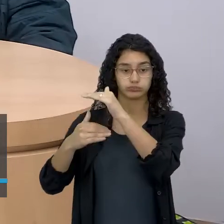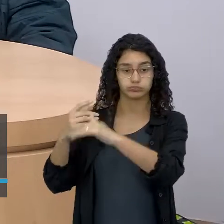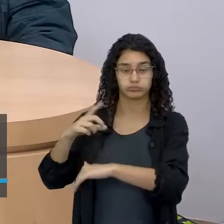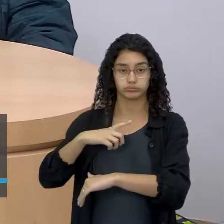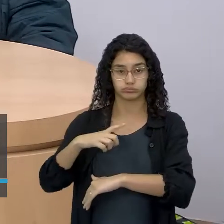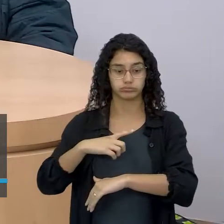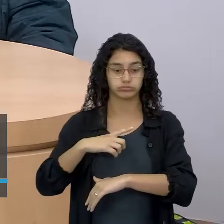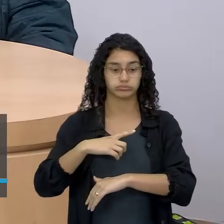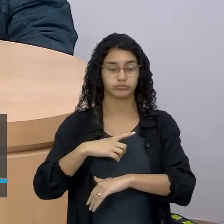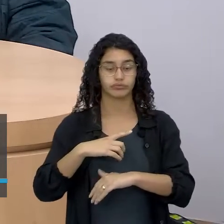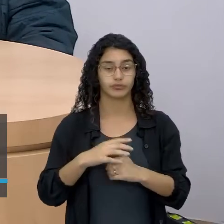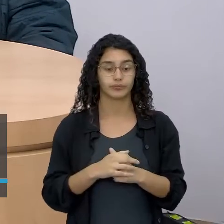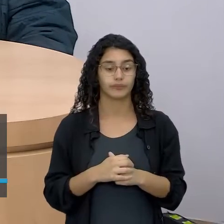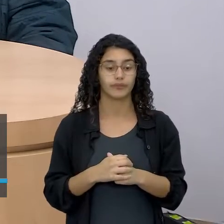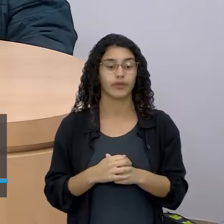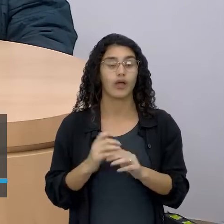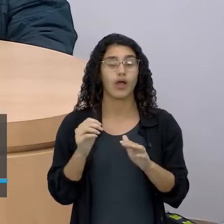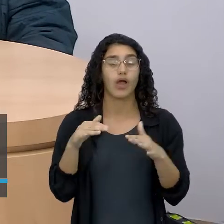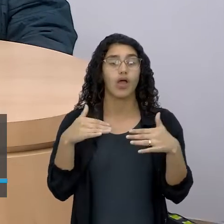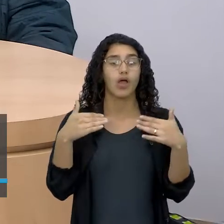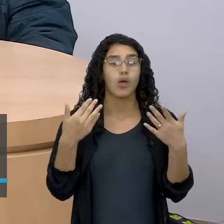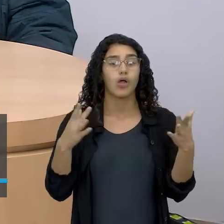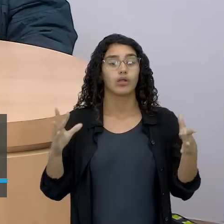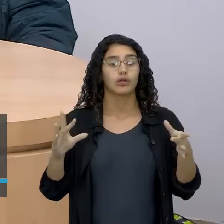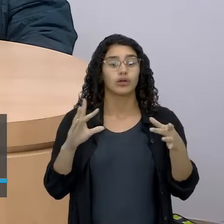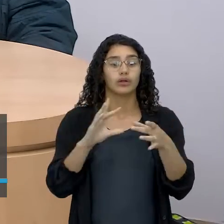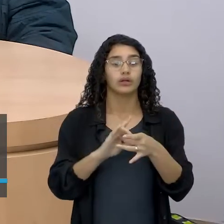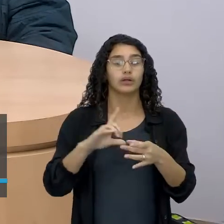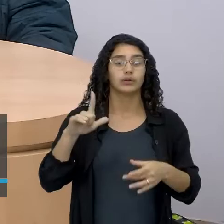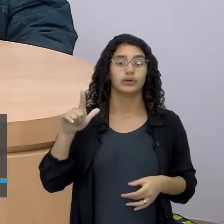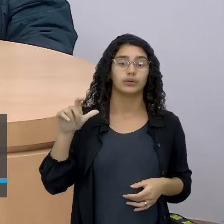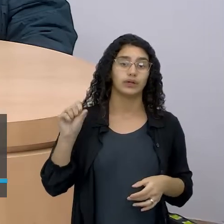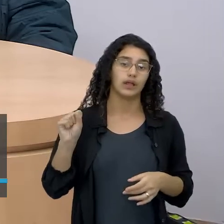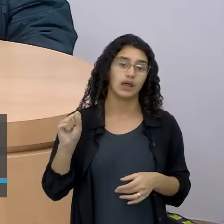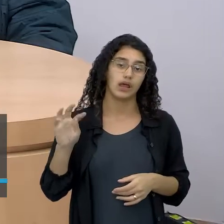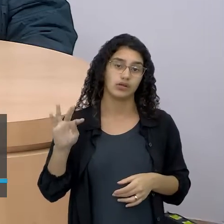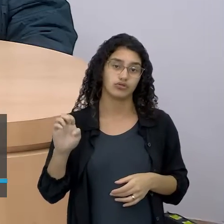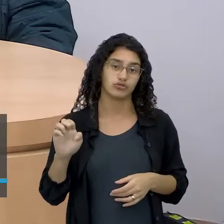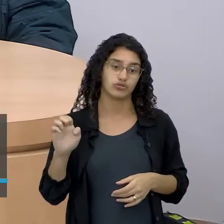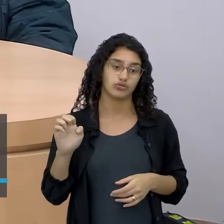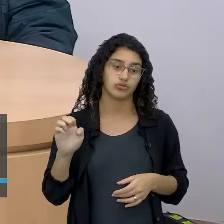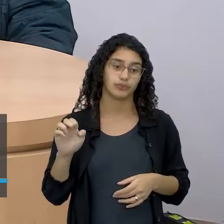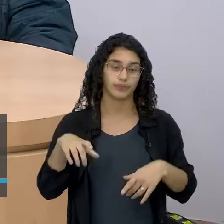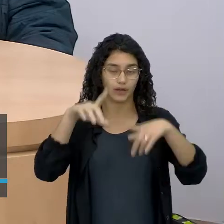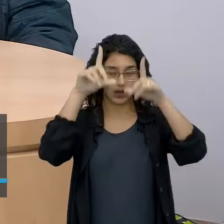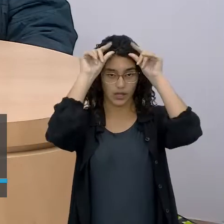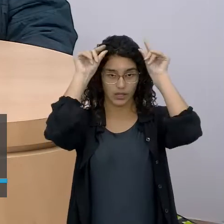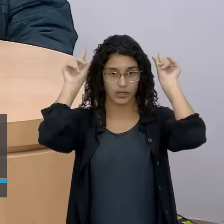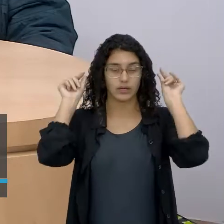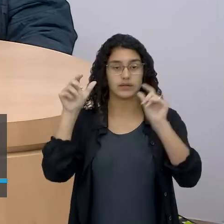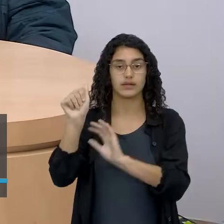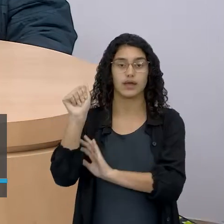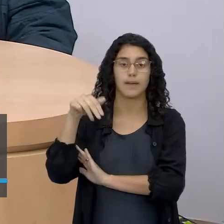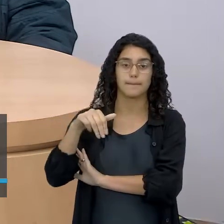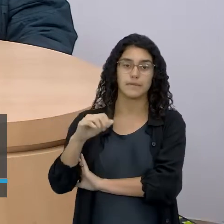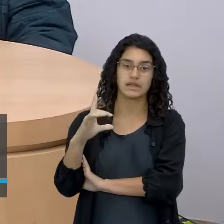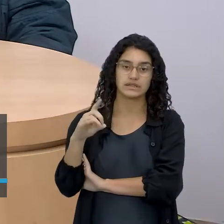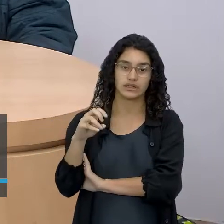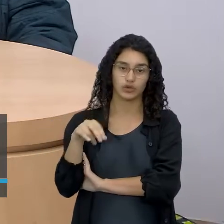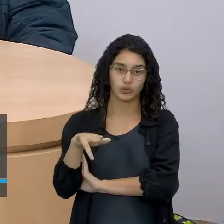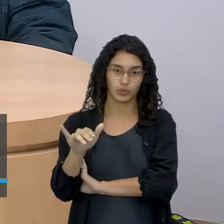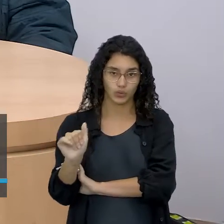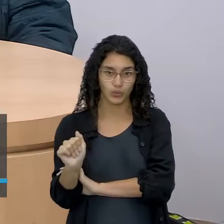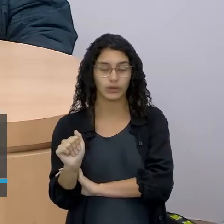Império Helenístico, quando ele uniu o leste europeu, especificamente a Grécia e a Macedônia,